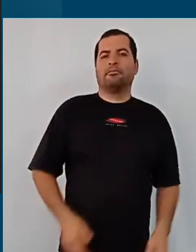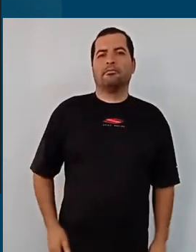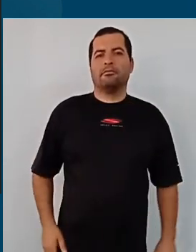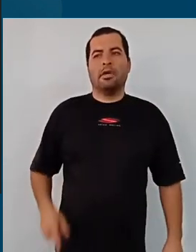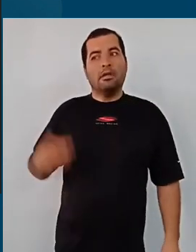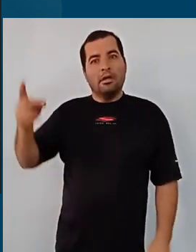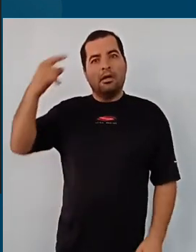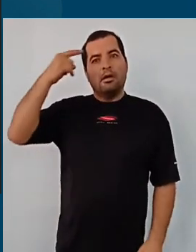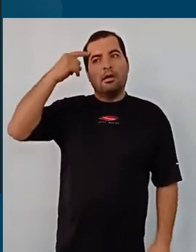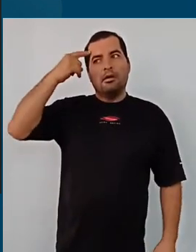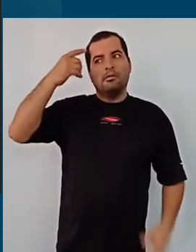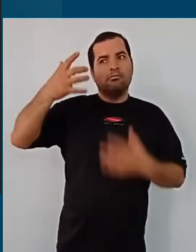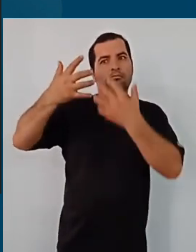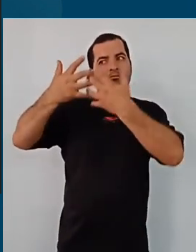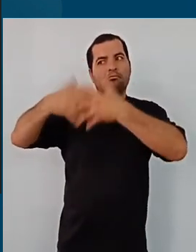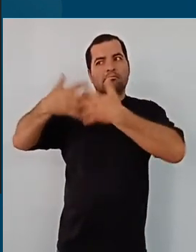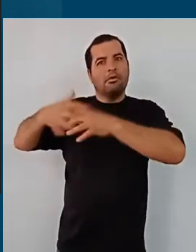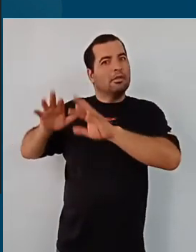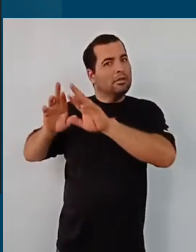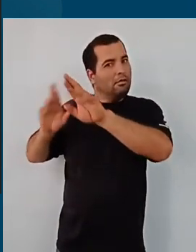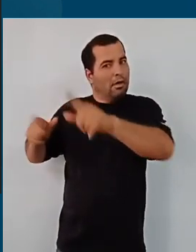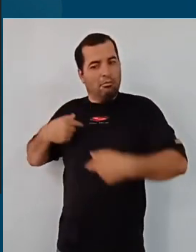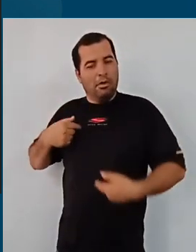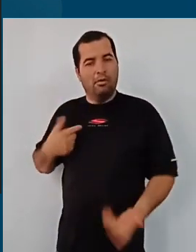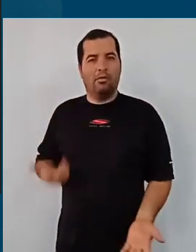cérebro, diferente do outro.